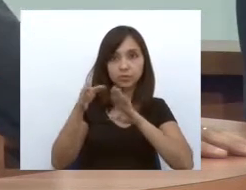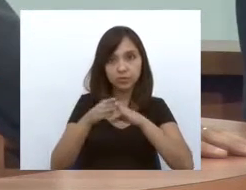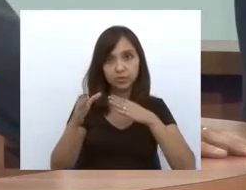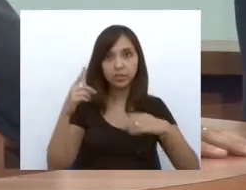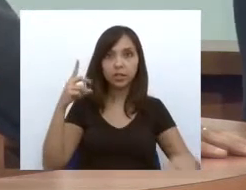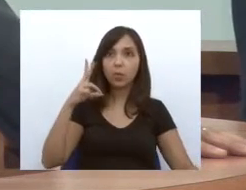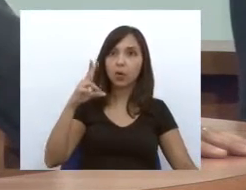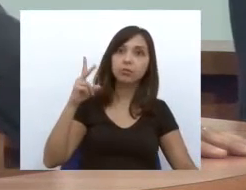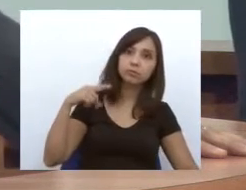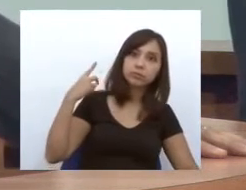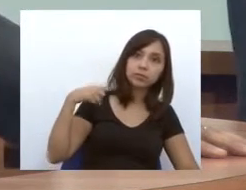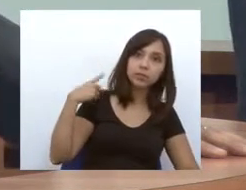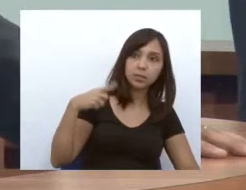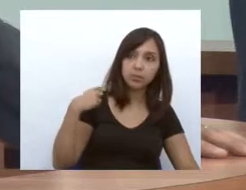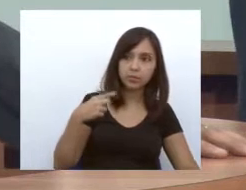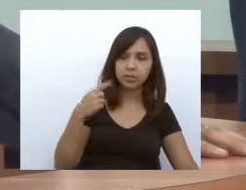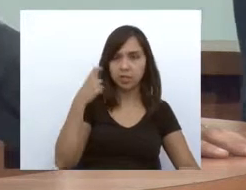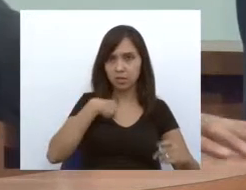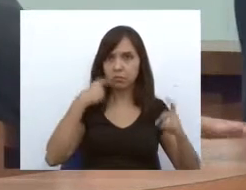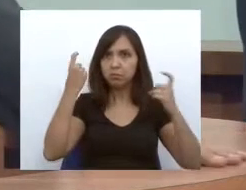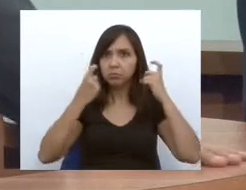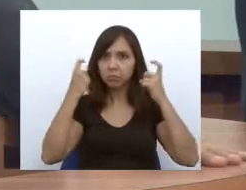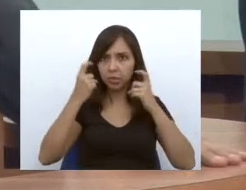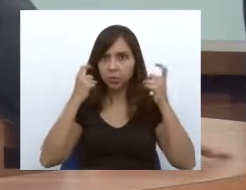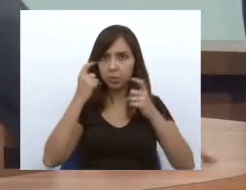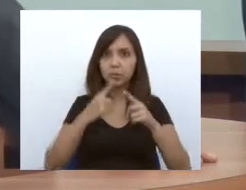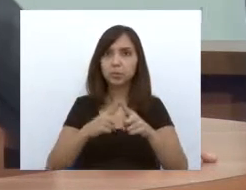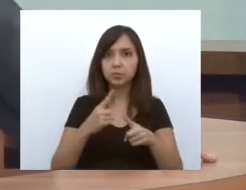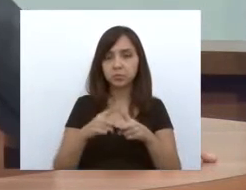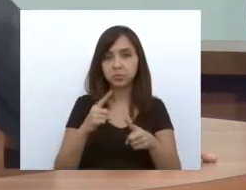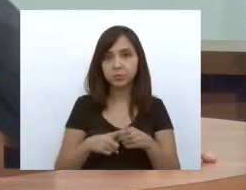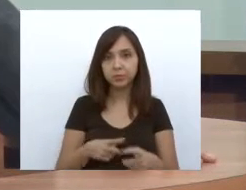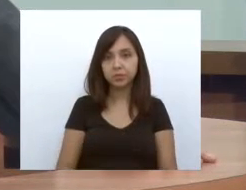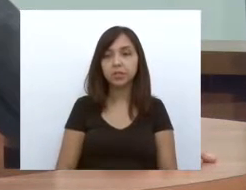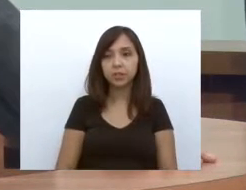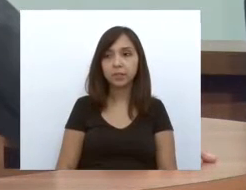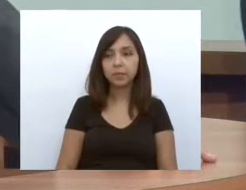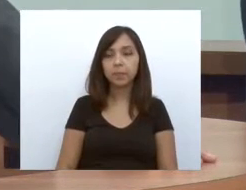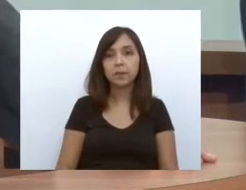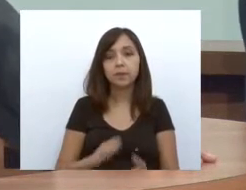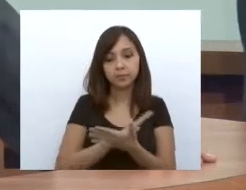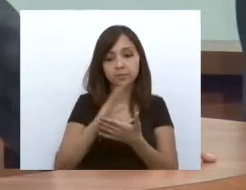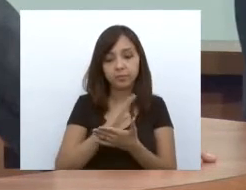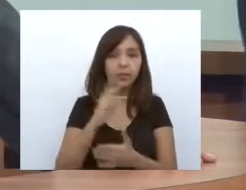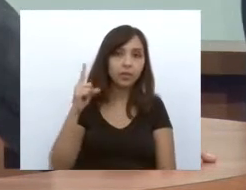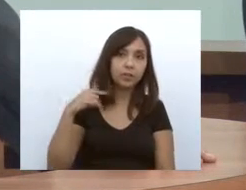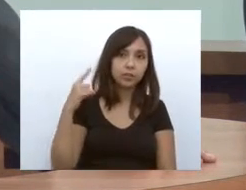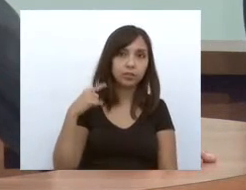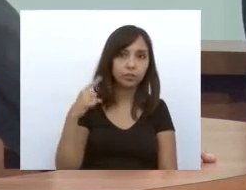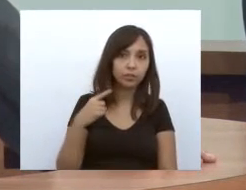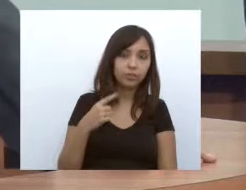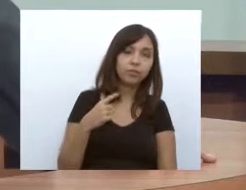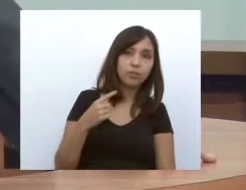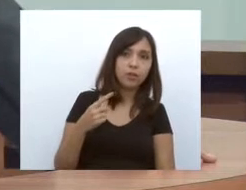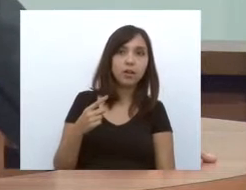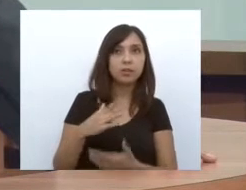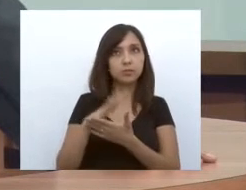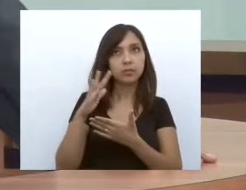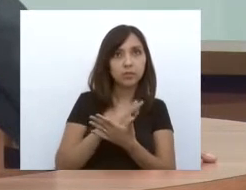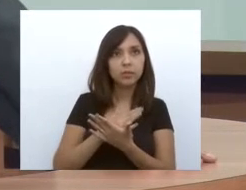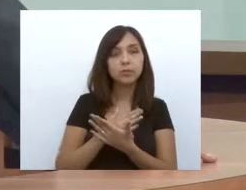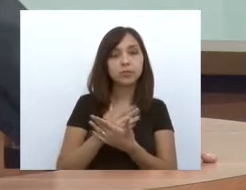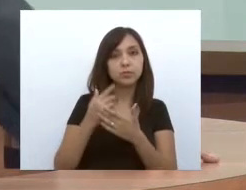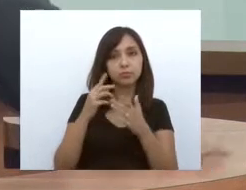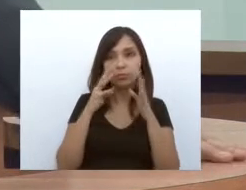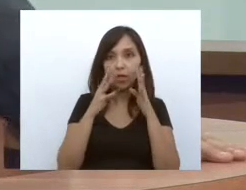deputado estadual. Isso muito me preocupa, senhor presidente. E os senhores advogados que, de repente, tenham acesso à minha fala ou